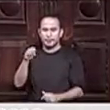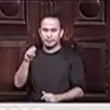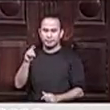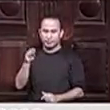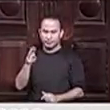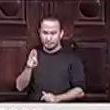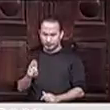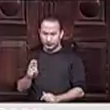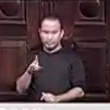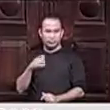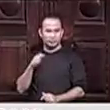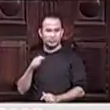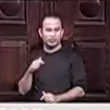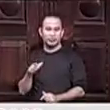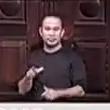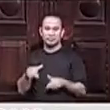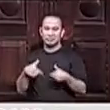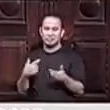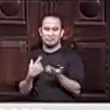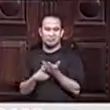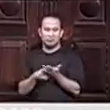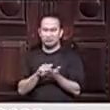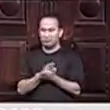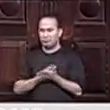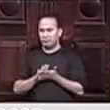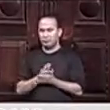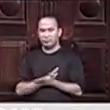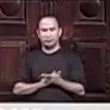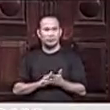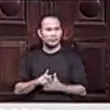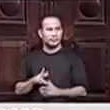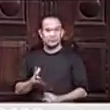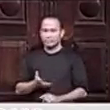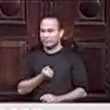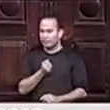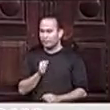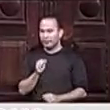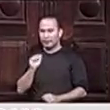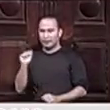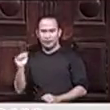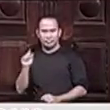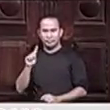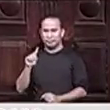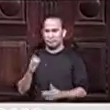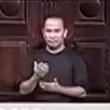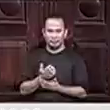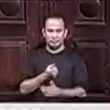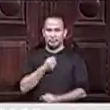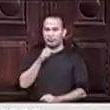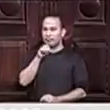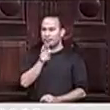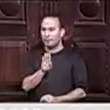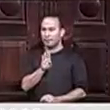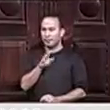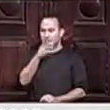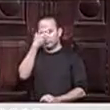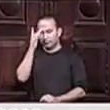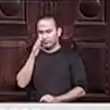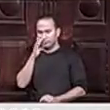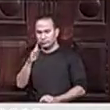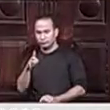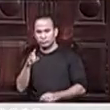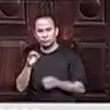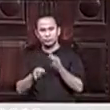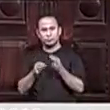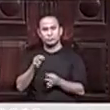que não tem que haver nenhum acordo para salvar nem A nem B. Aqueles que estão sob julgamento da